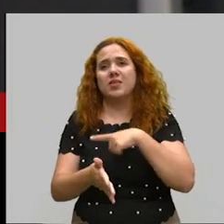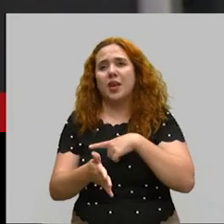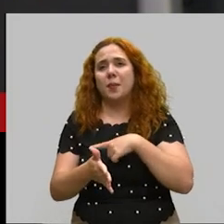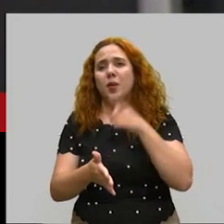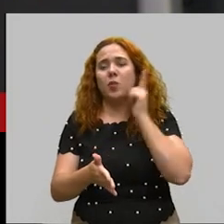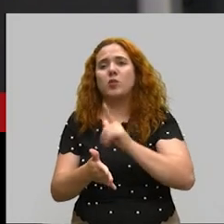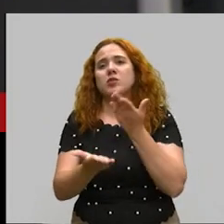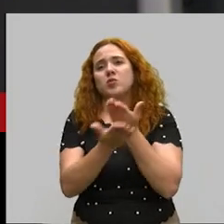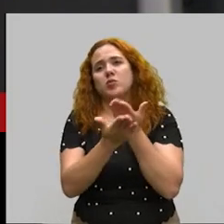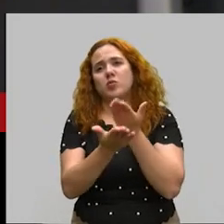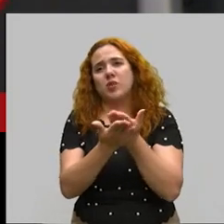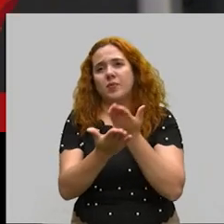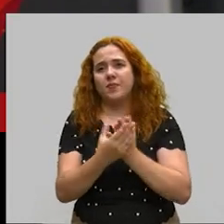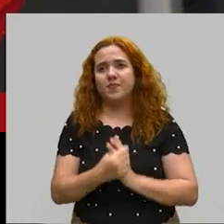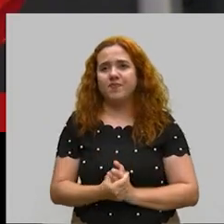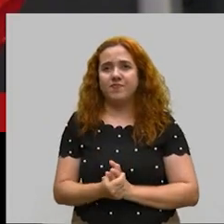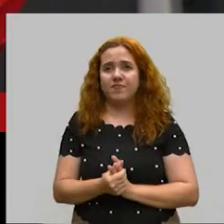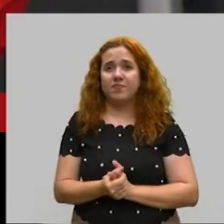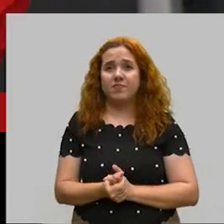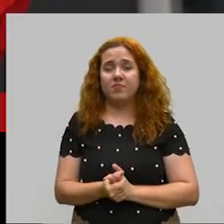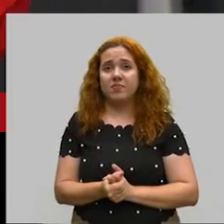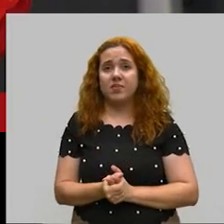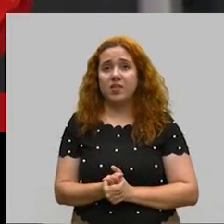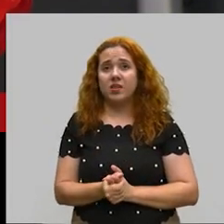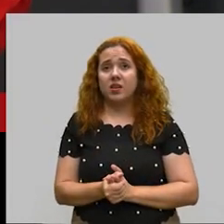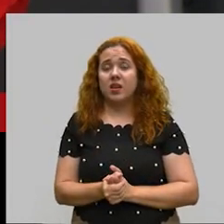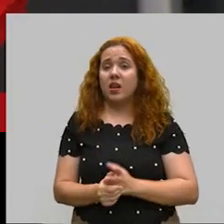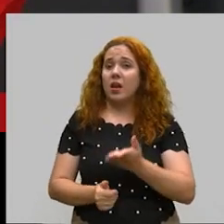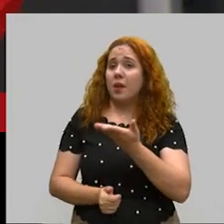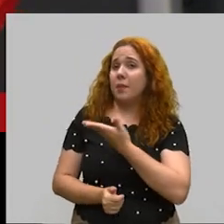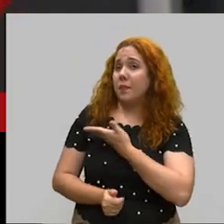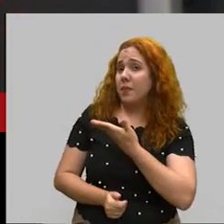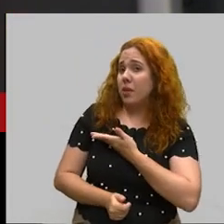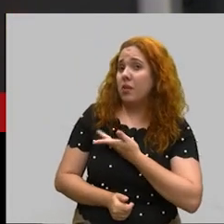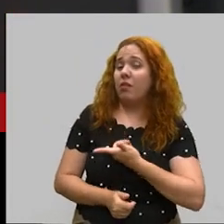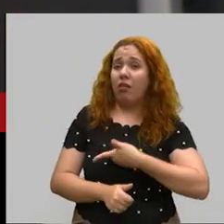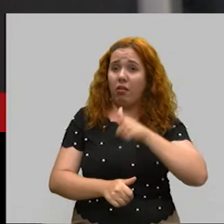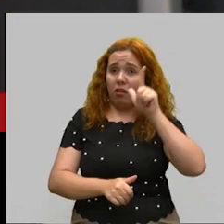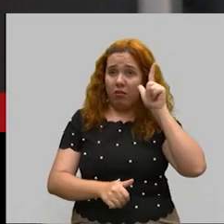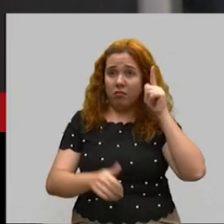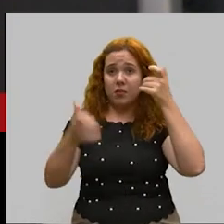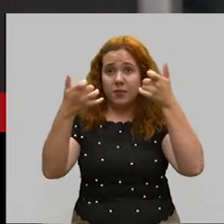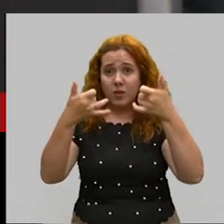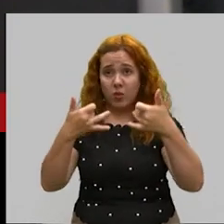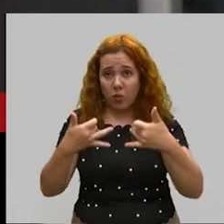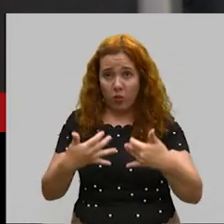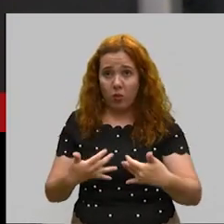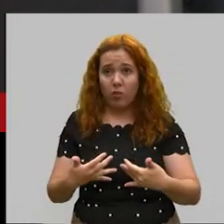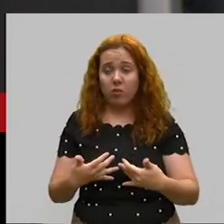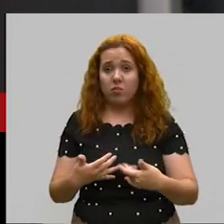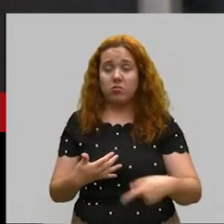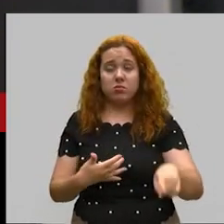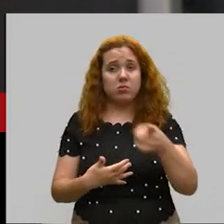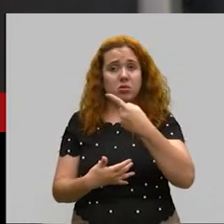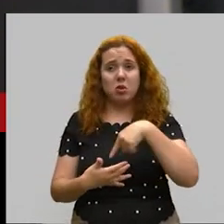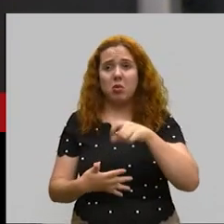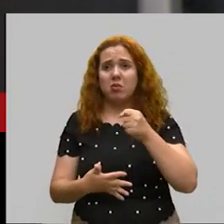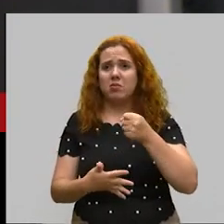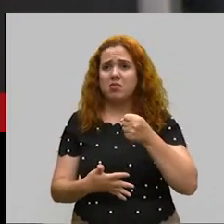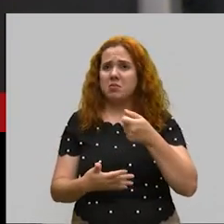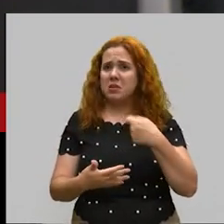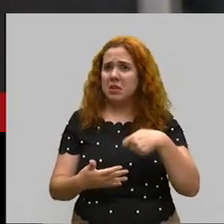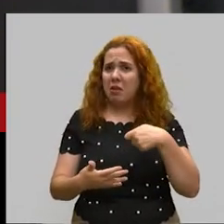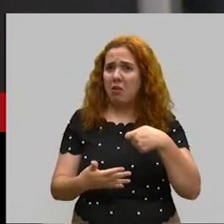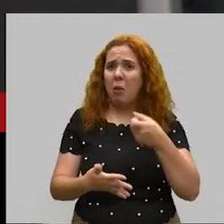né e e é o que a a a companheira que me antecedeu que disse não deveríamos estar aqui para poder cobrar o